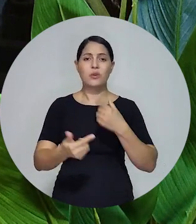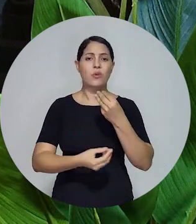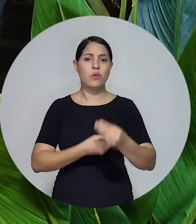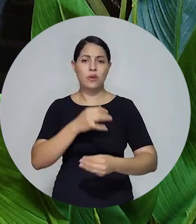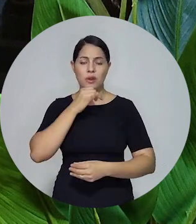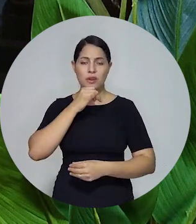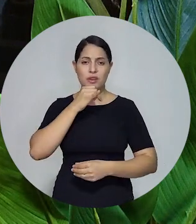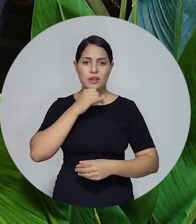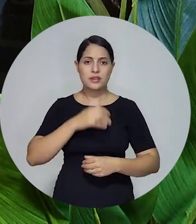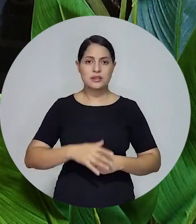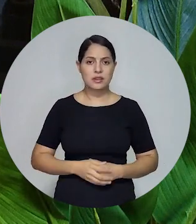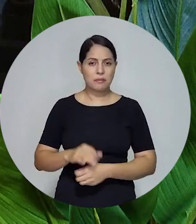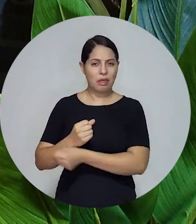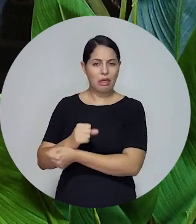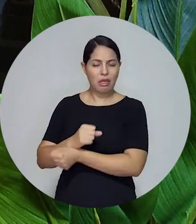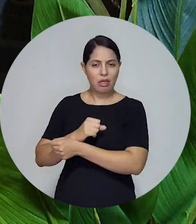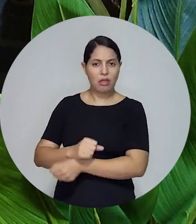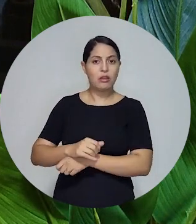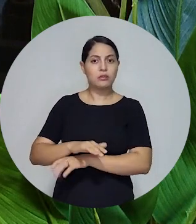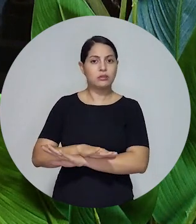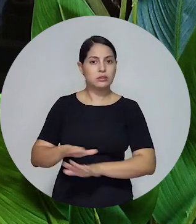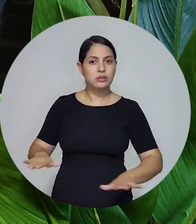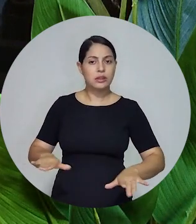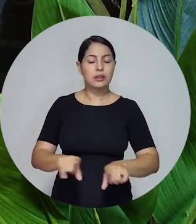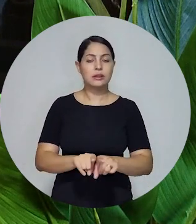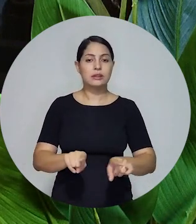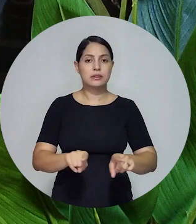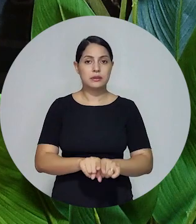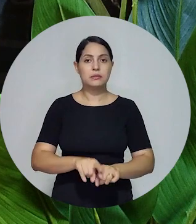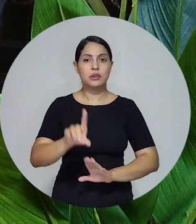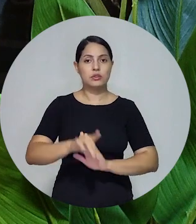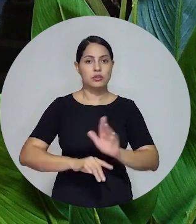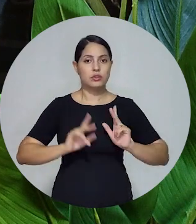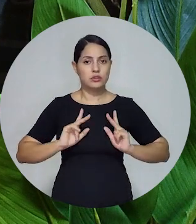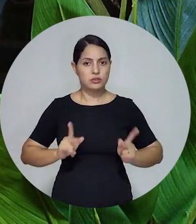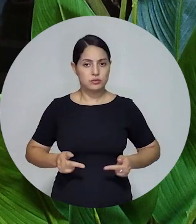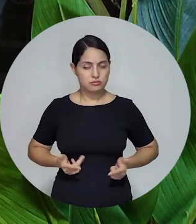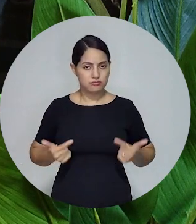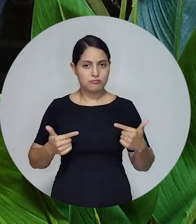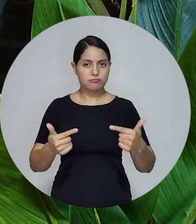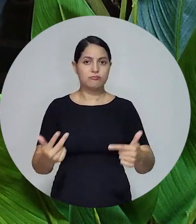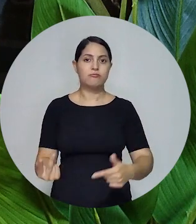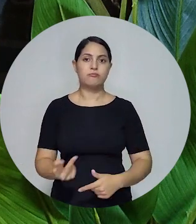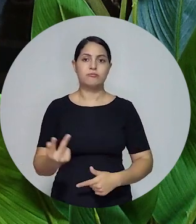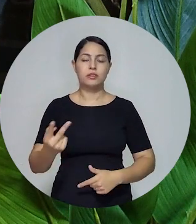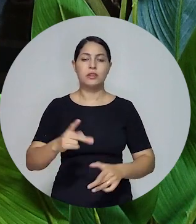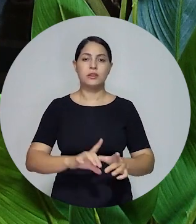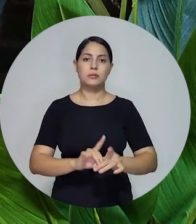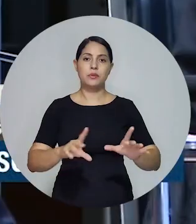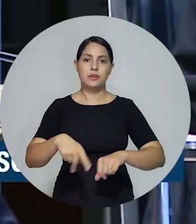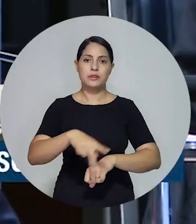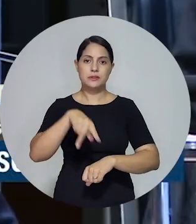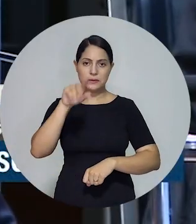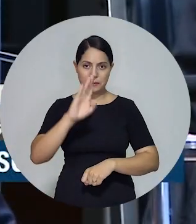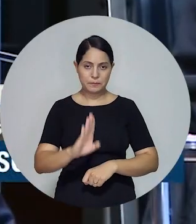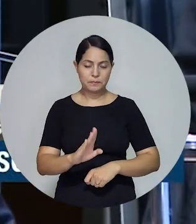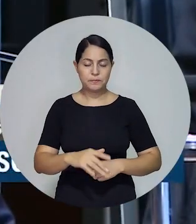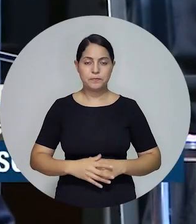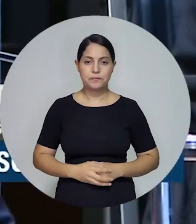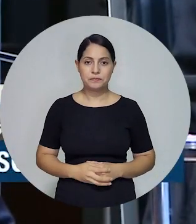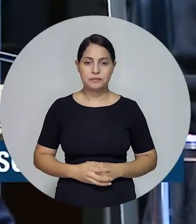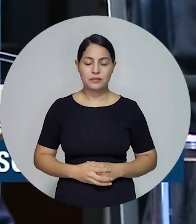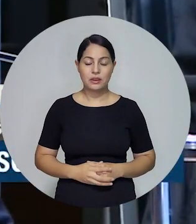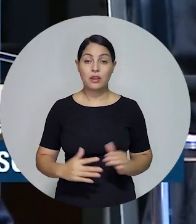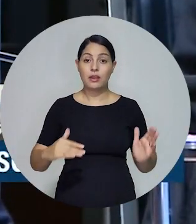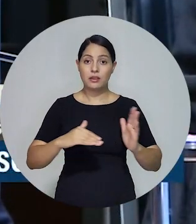de causas como a abolição da escravatura, a garantia dos direitos humanos e a democratização do país. O Senado Federal